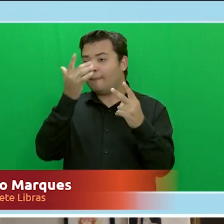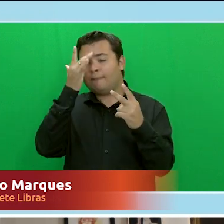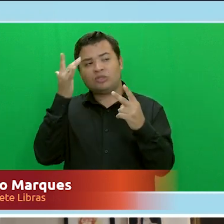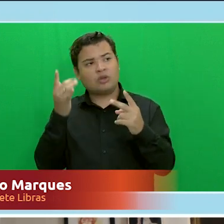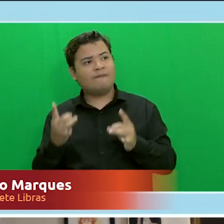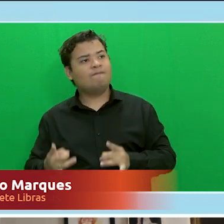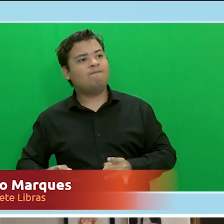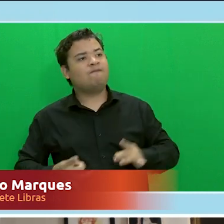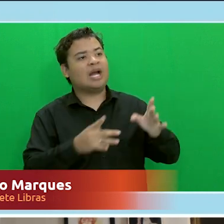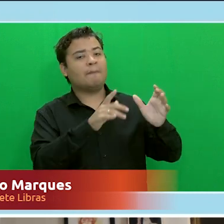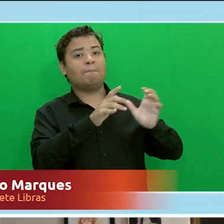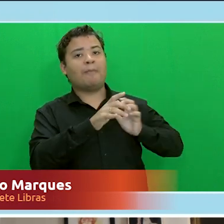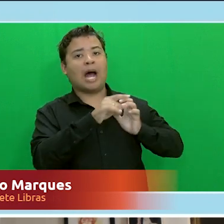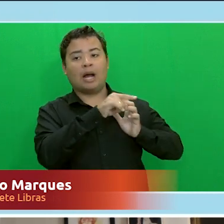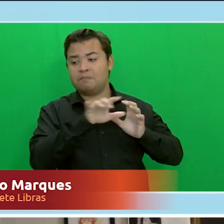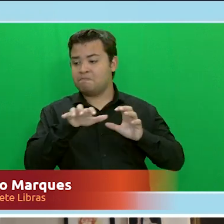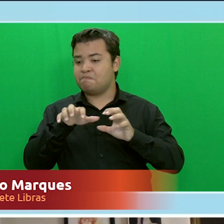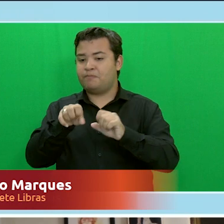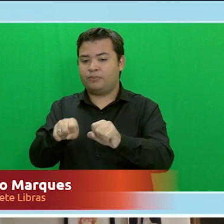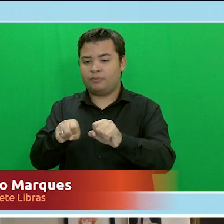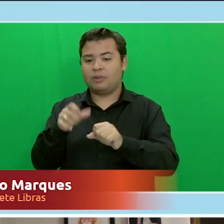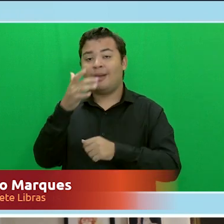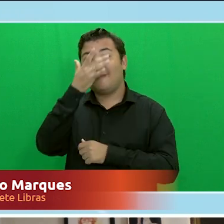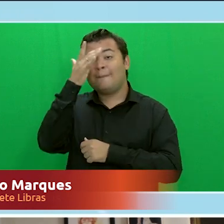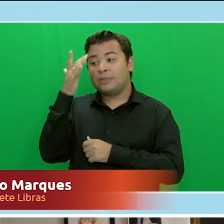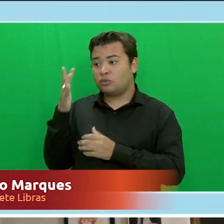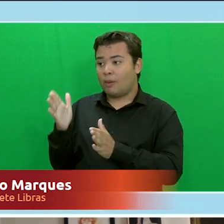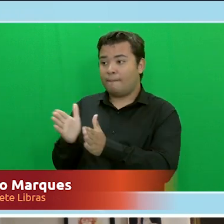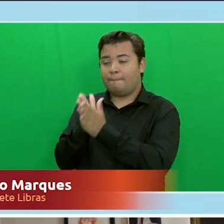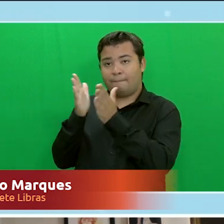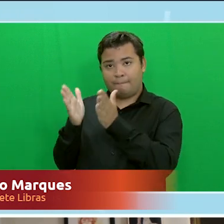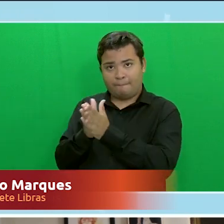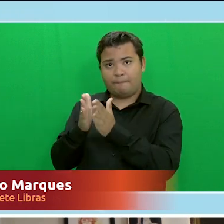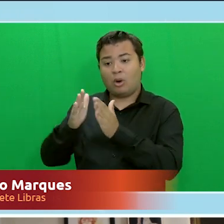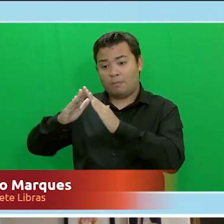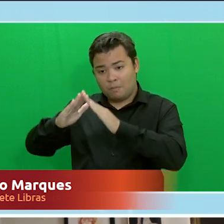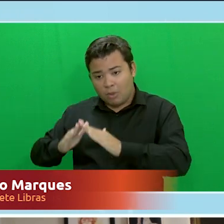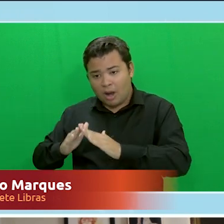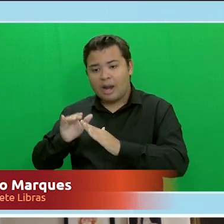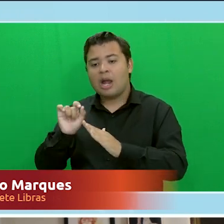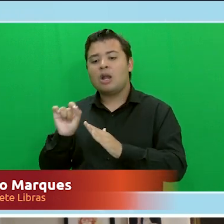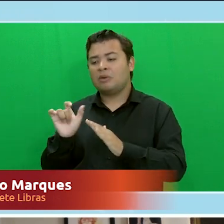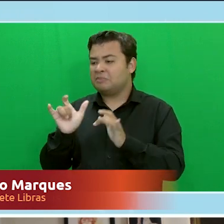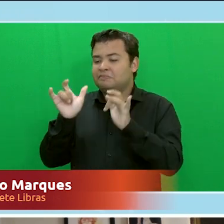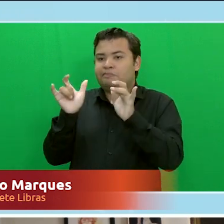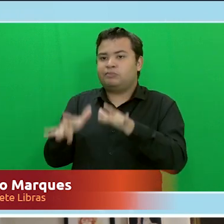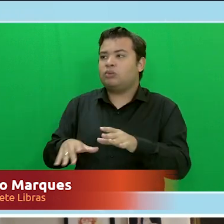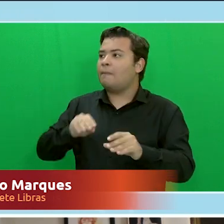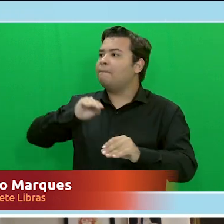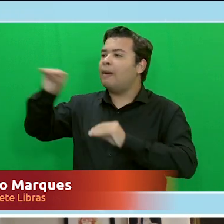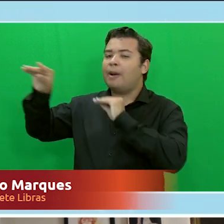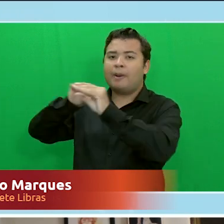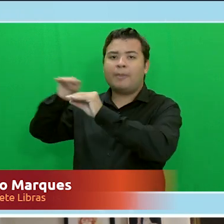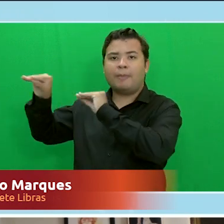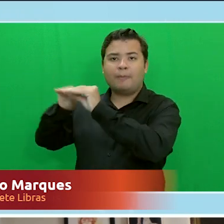alta renda, e as pessoas de baixa renda dessa região vão mudar para outros lugares, que foi o que aconteceu com o setor